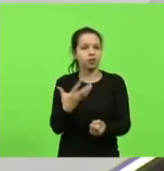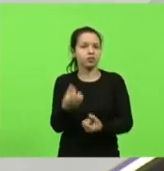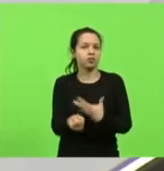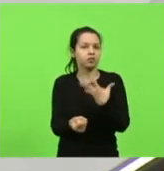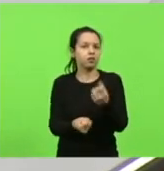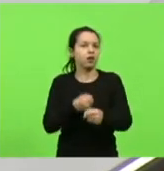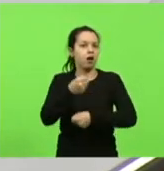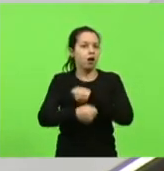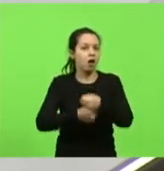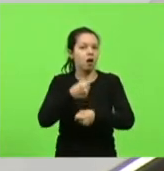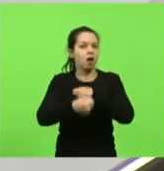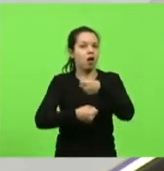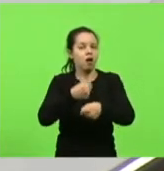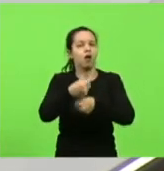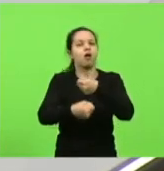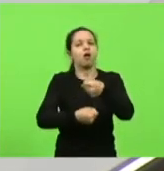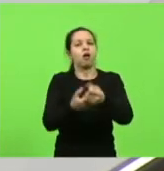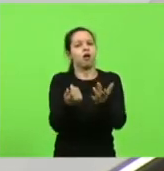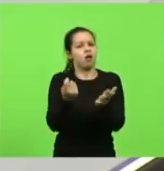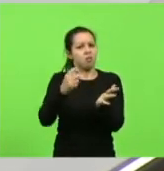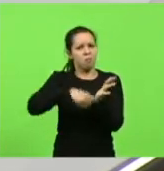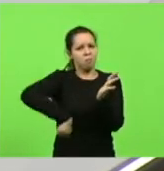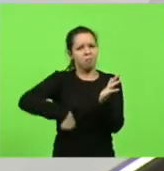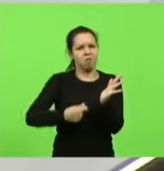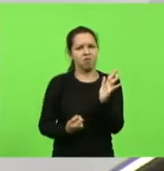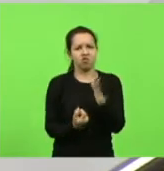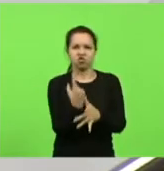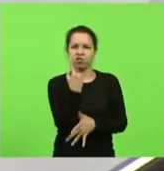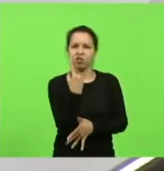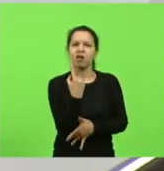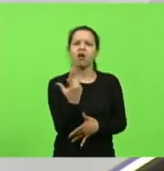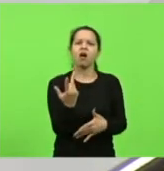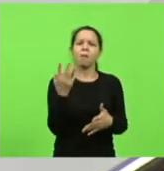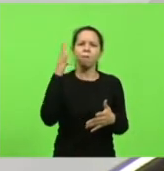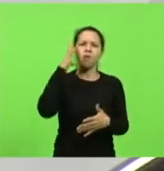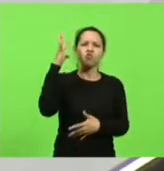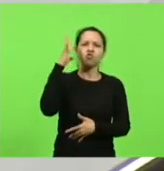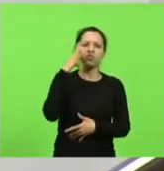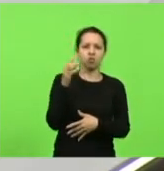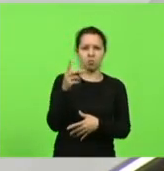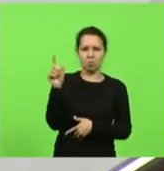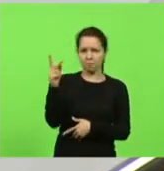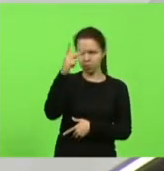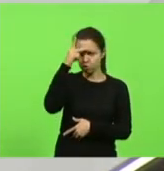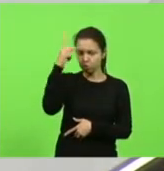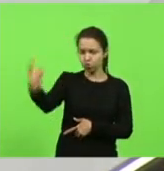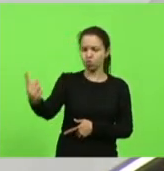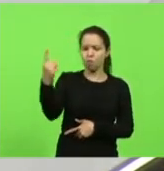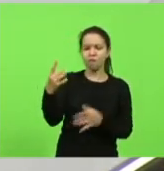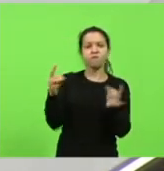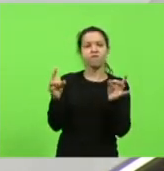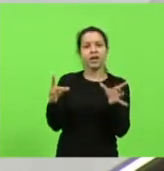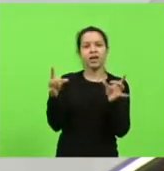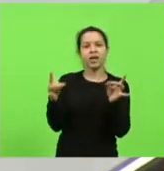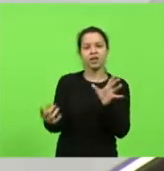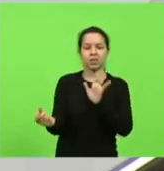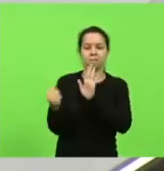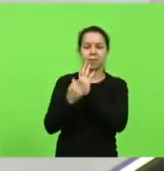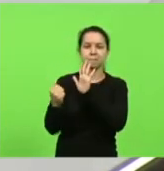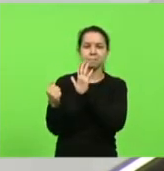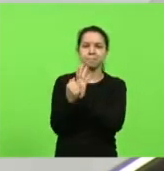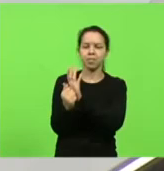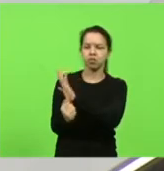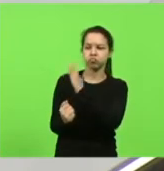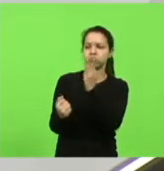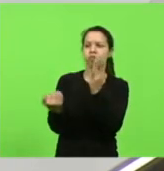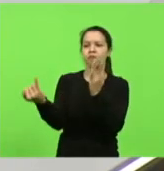clube, é uma assinatura muito estranha essa. Imaginem se algum vendedor batesse na sua porta e falasse, olha, eu tenho aqui